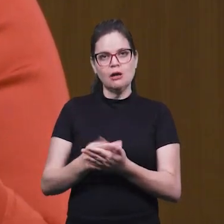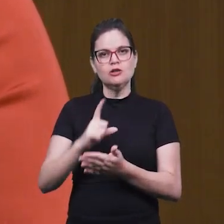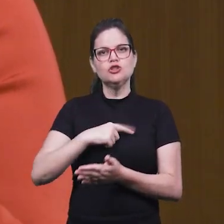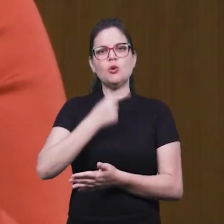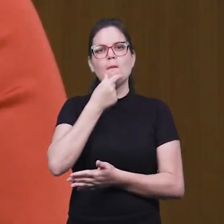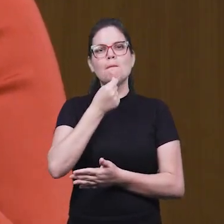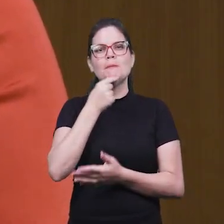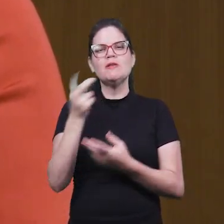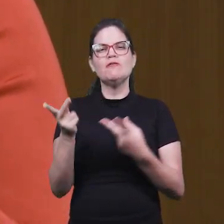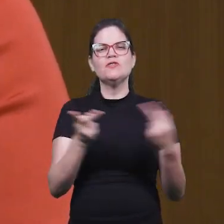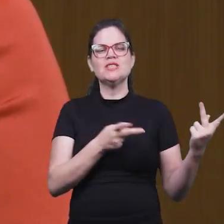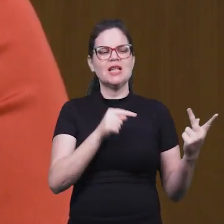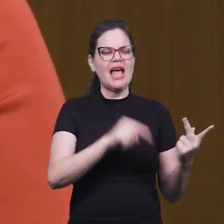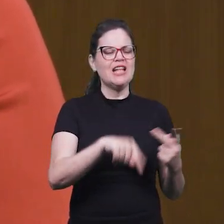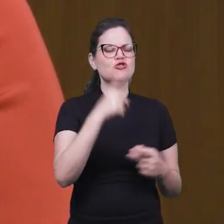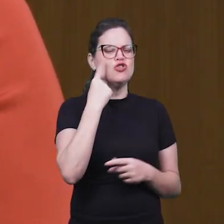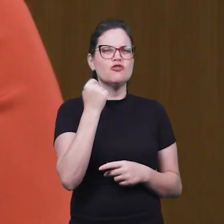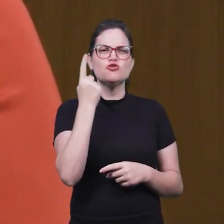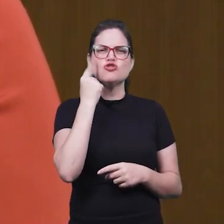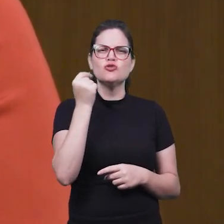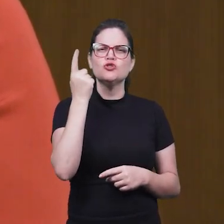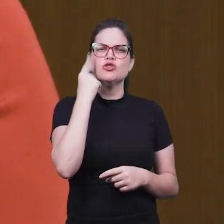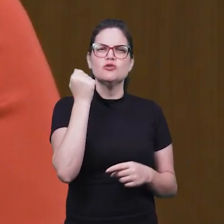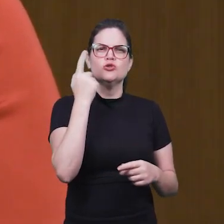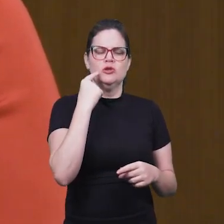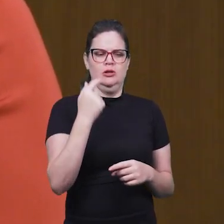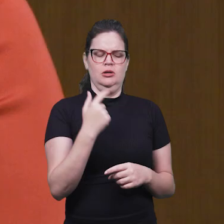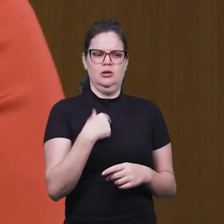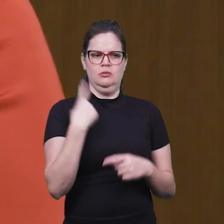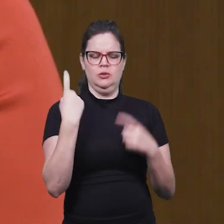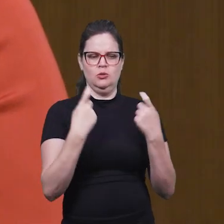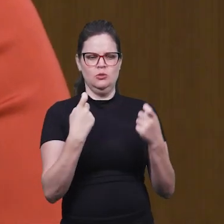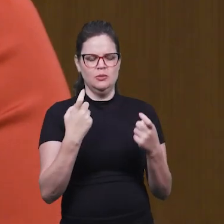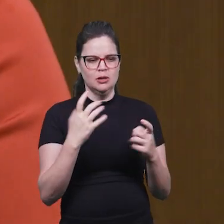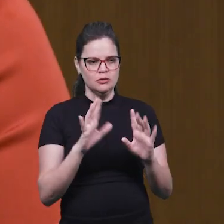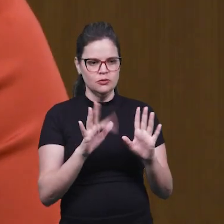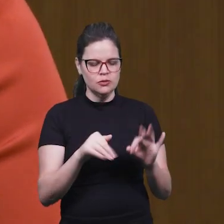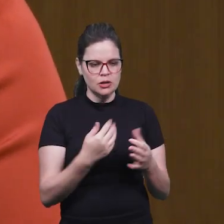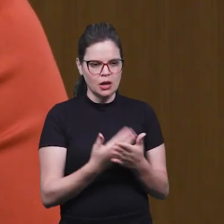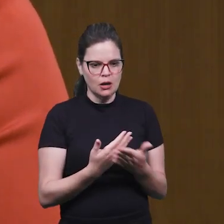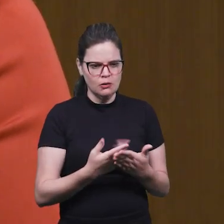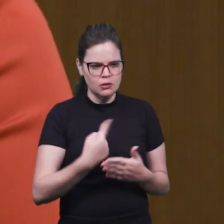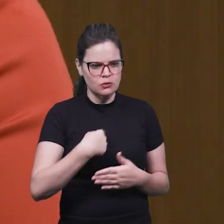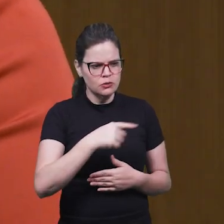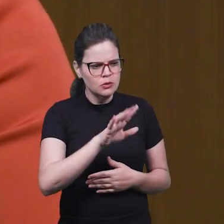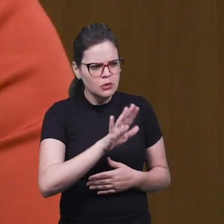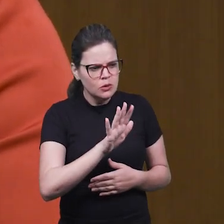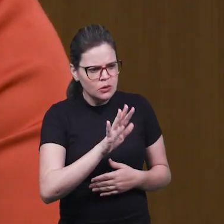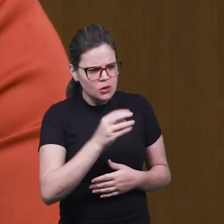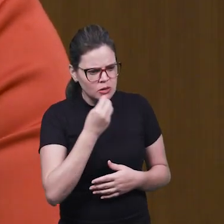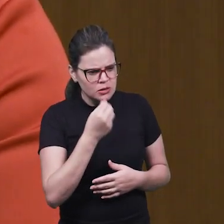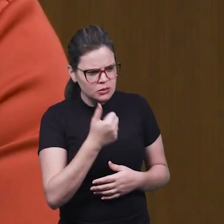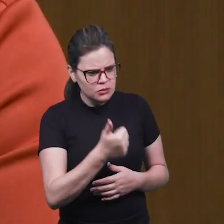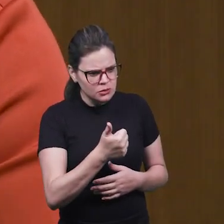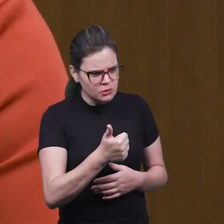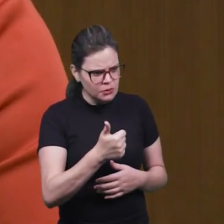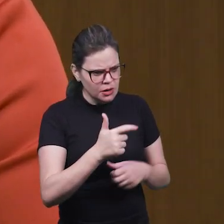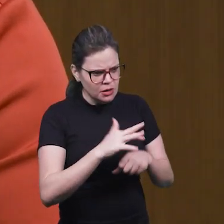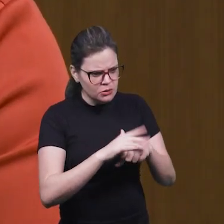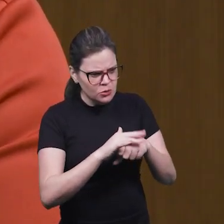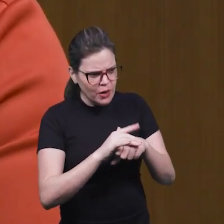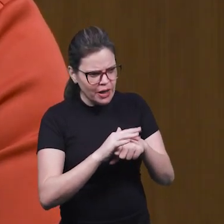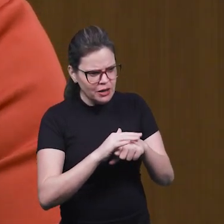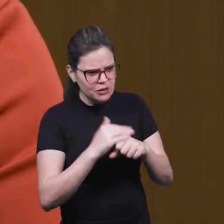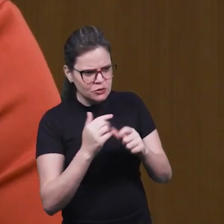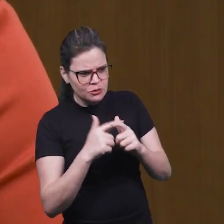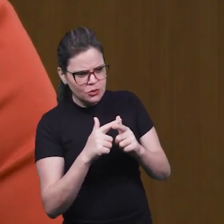chorava, e eu fiquei preocupada, terminei a aula e fui lá, meu filho, você está com alguma doença, algum problema,